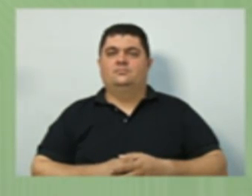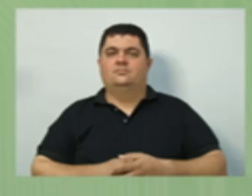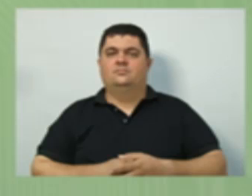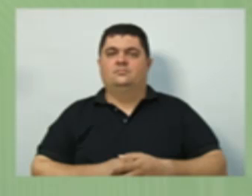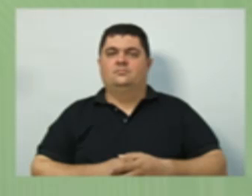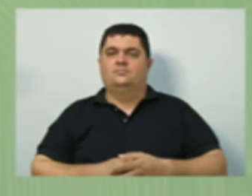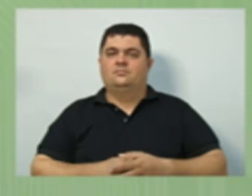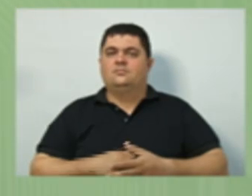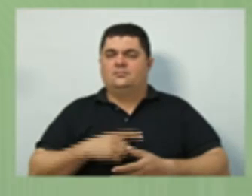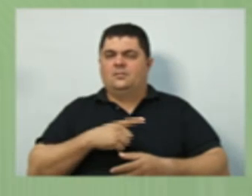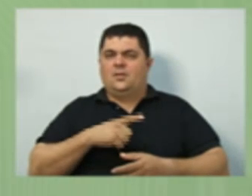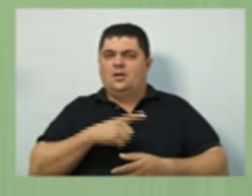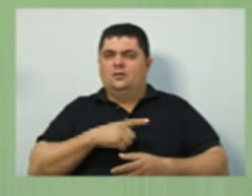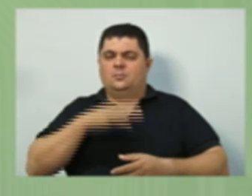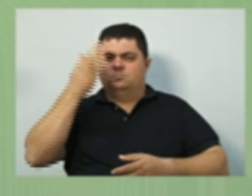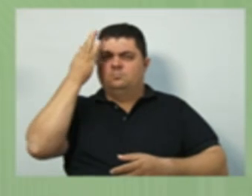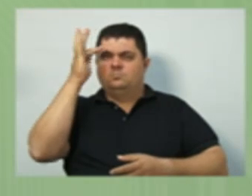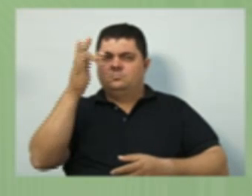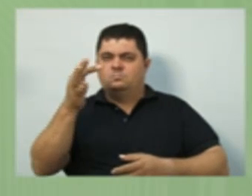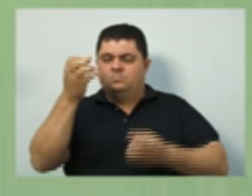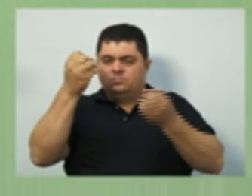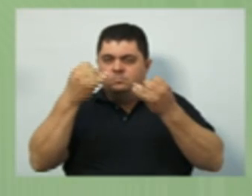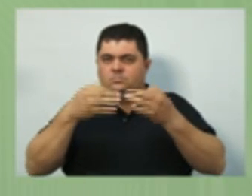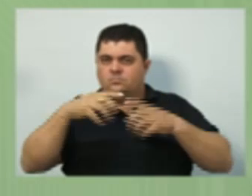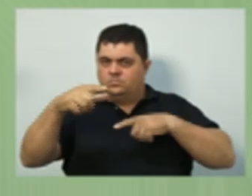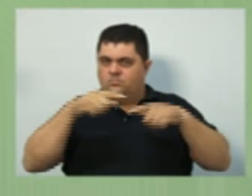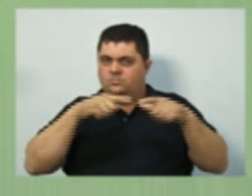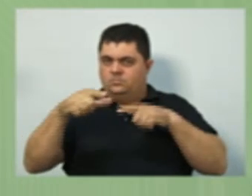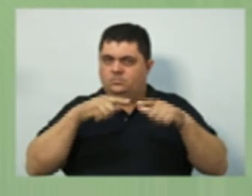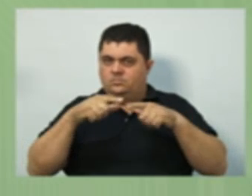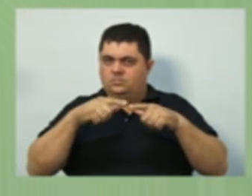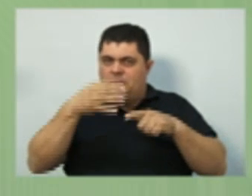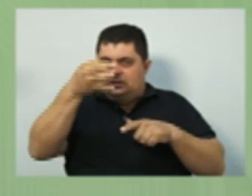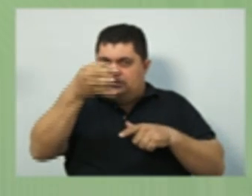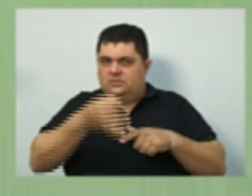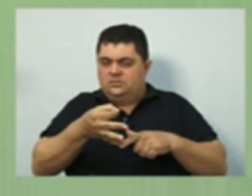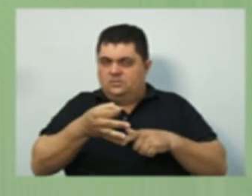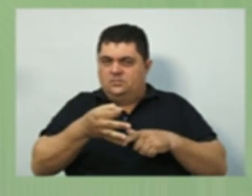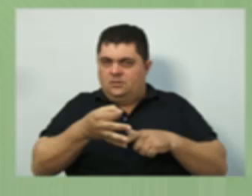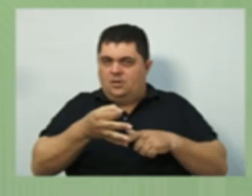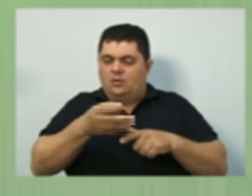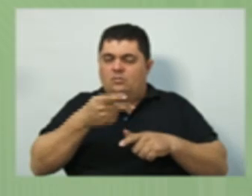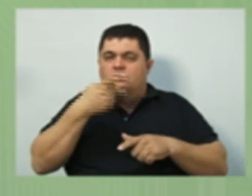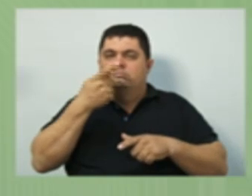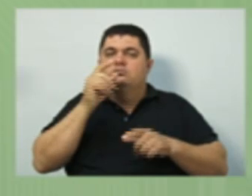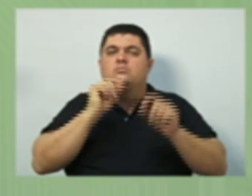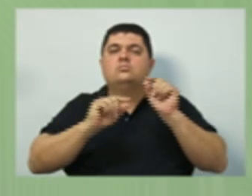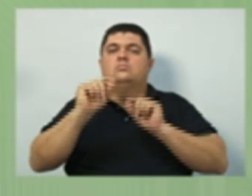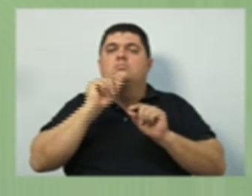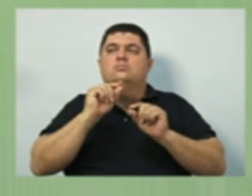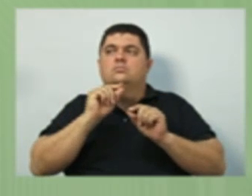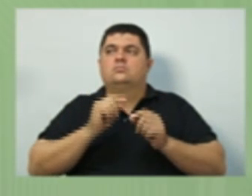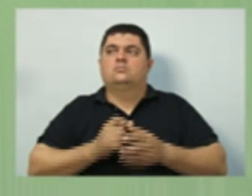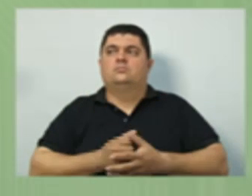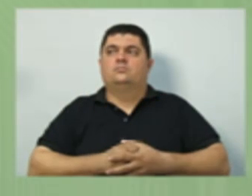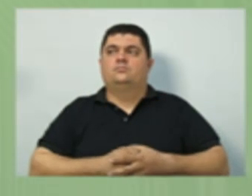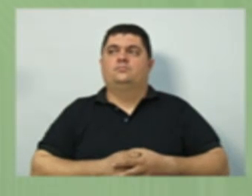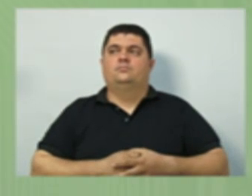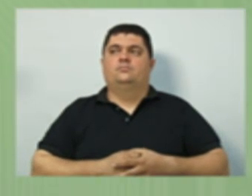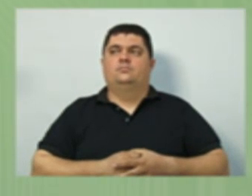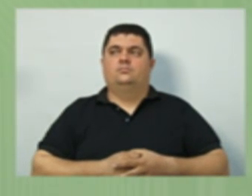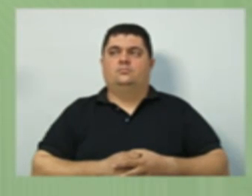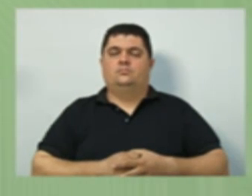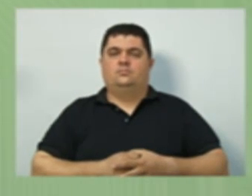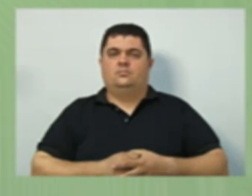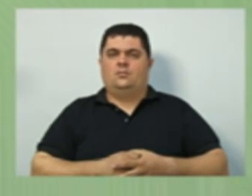Segundo uma concepção filosófica do trabalho, é correto afirmar apenas que O